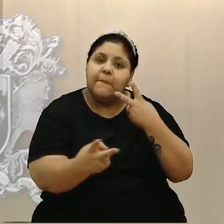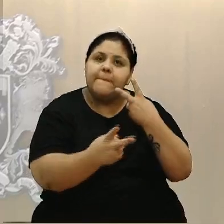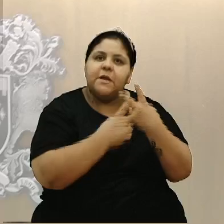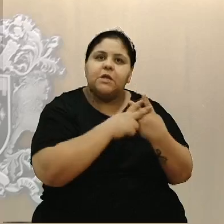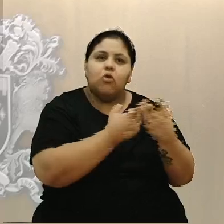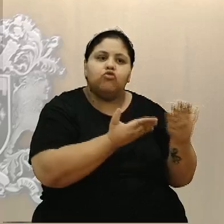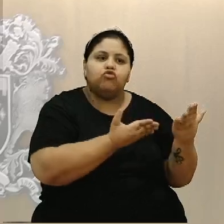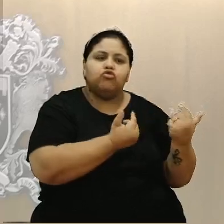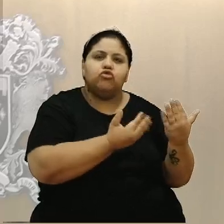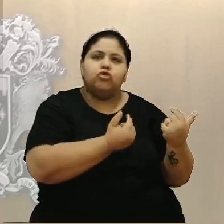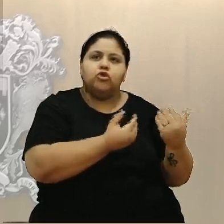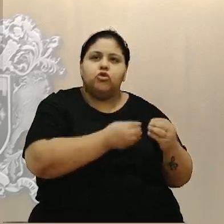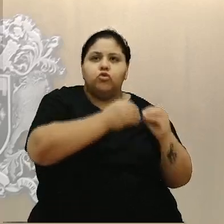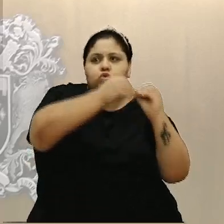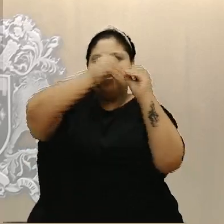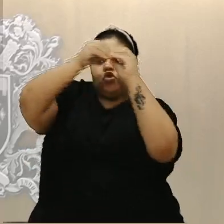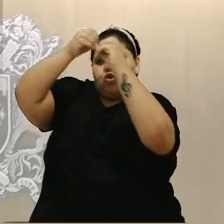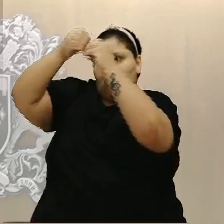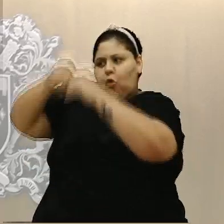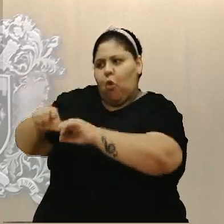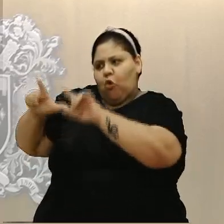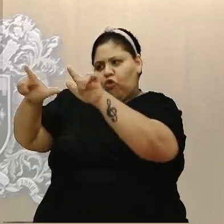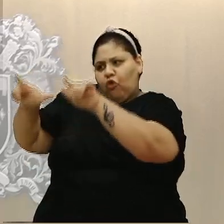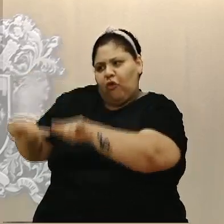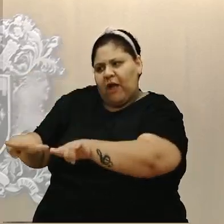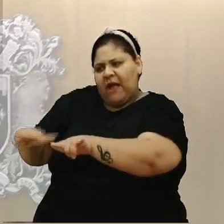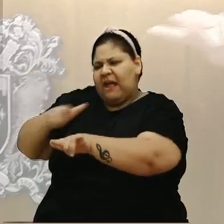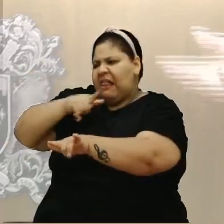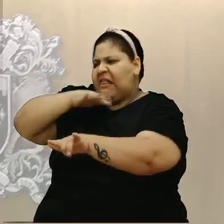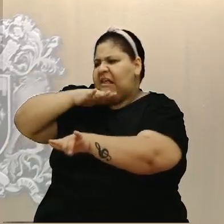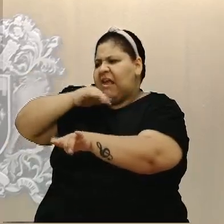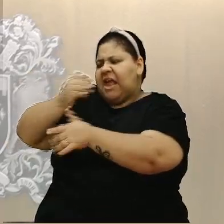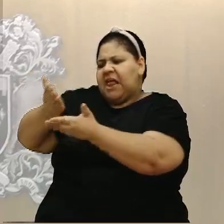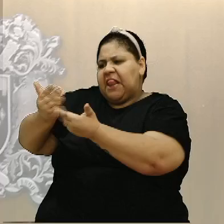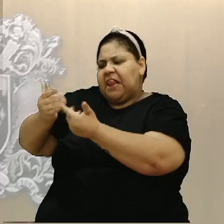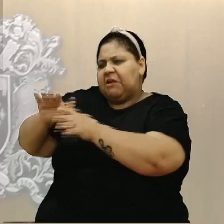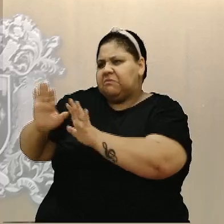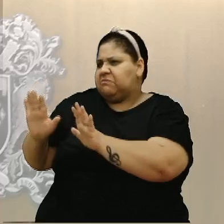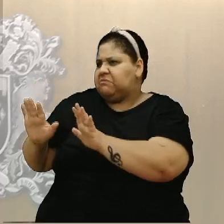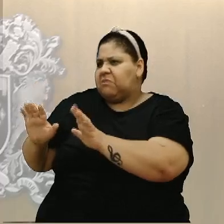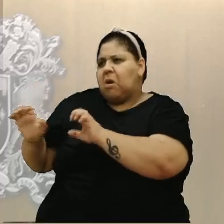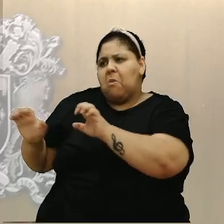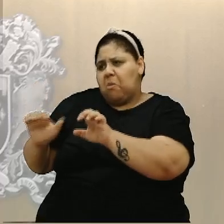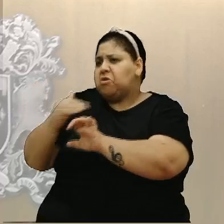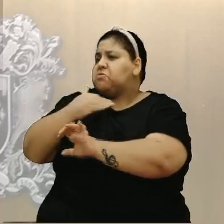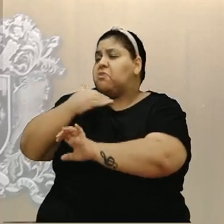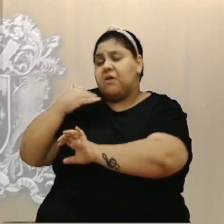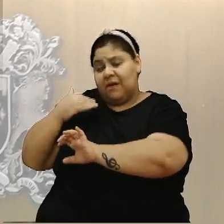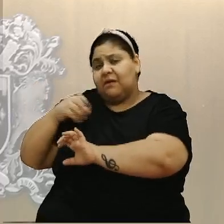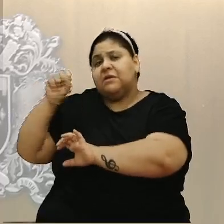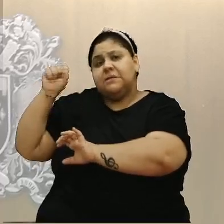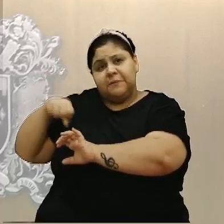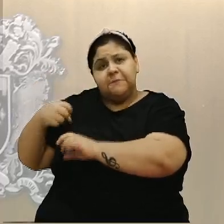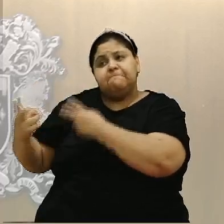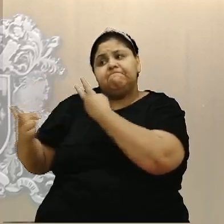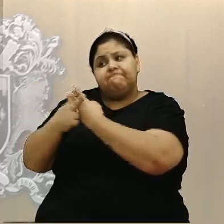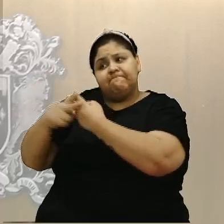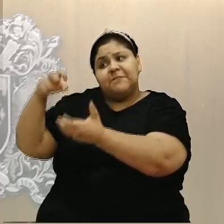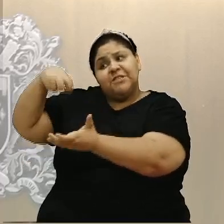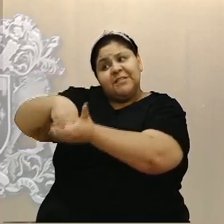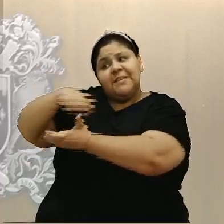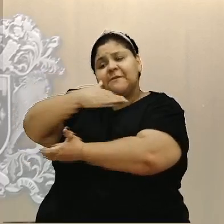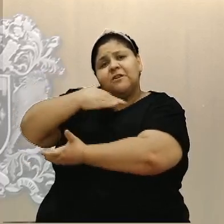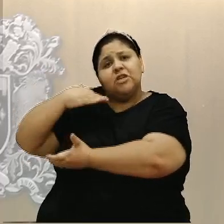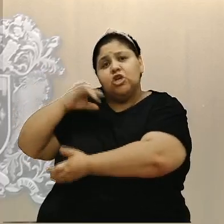jovem, jogou-o no calabouço e aquele jovem provavelmente seria condenado à morte. Aquele jovem